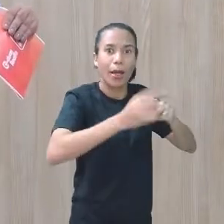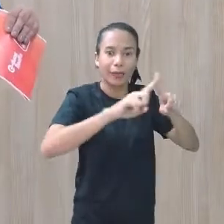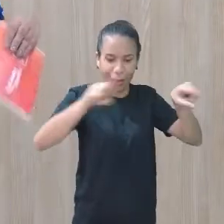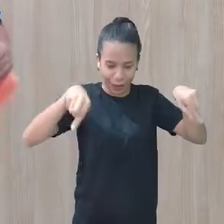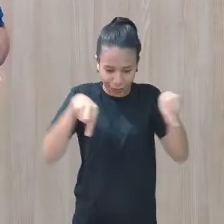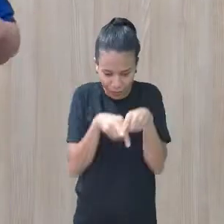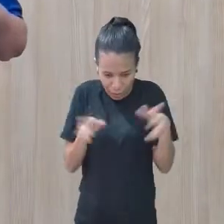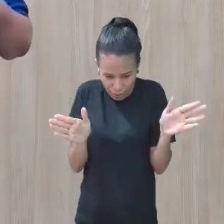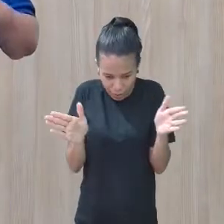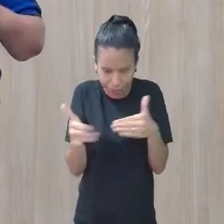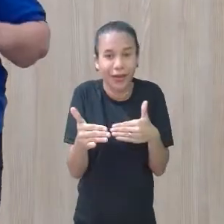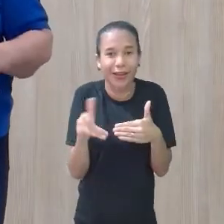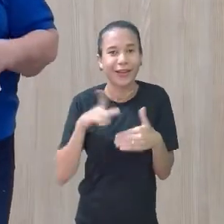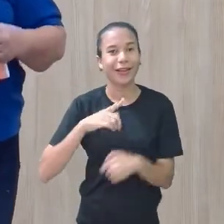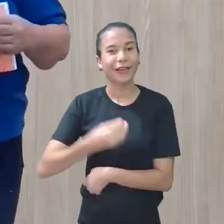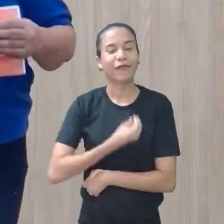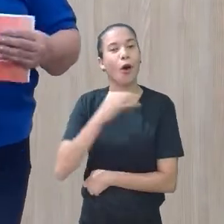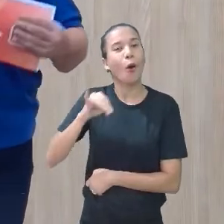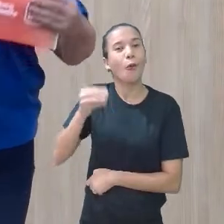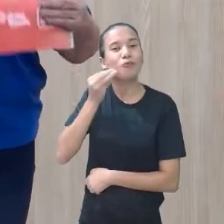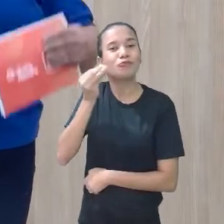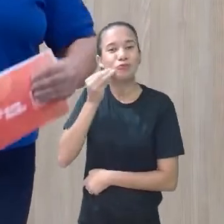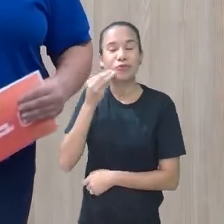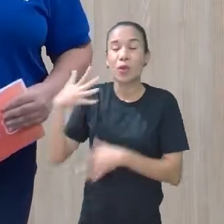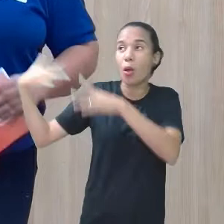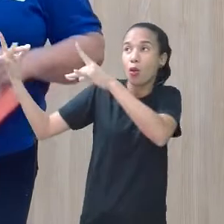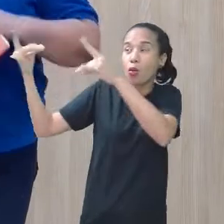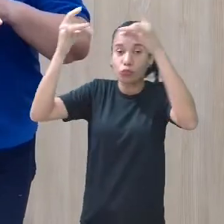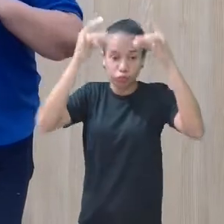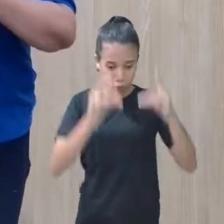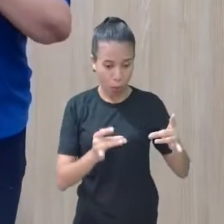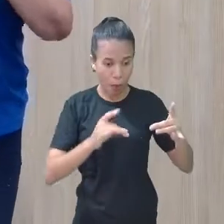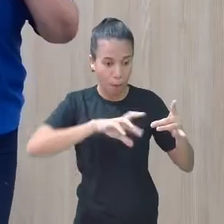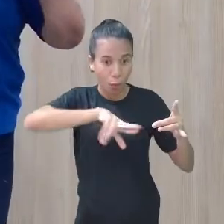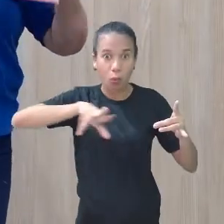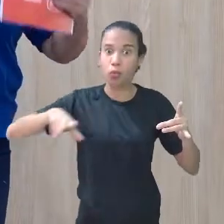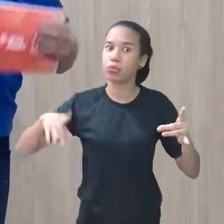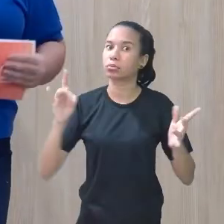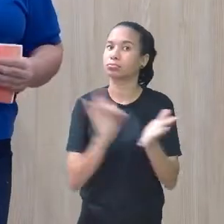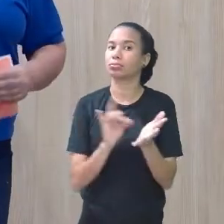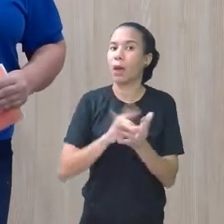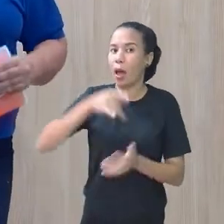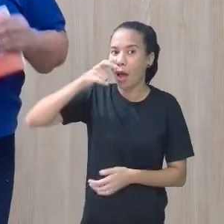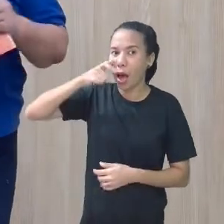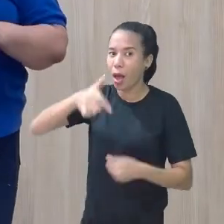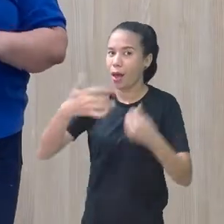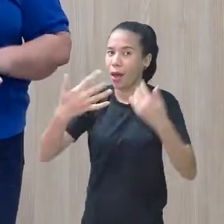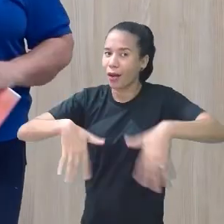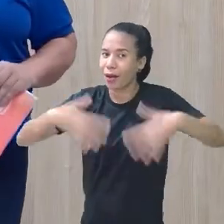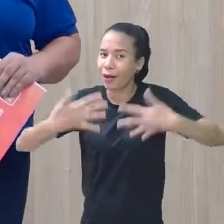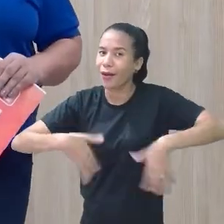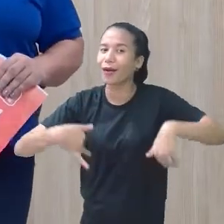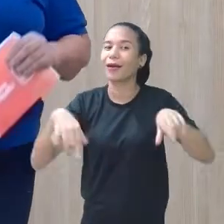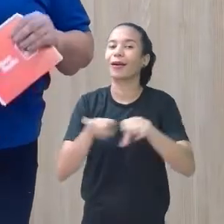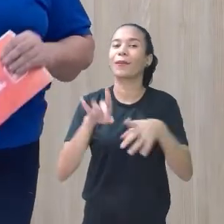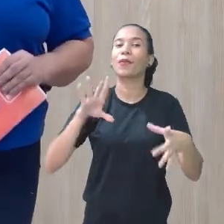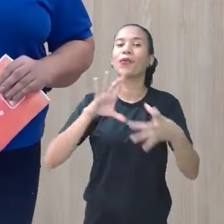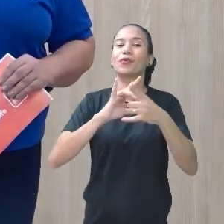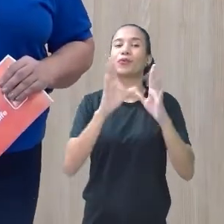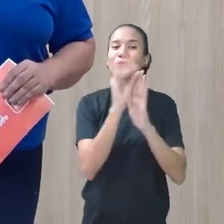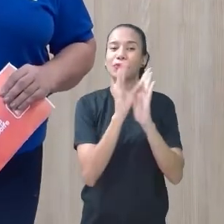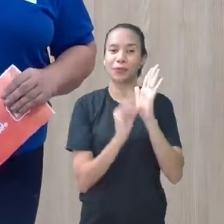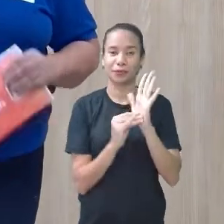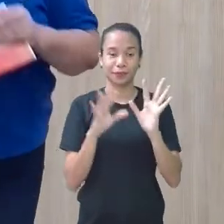nosso estúdio, onde nós vamos ter a oportunidade de trazer, né, muita coisa interessante relacionada também